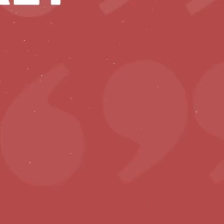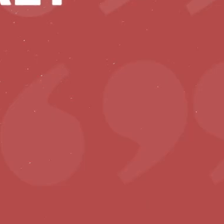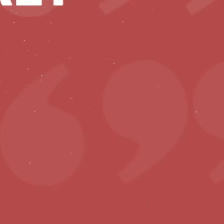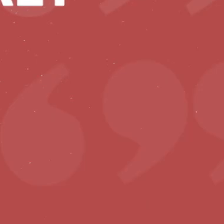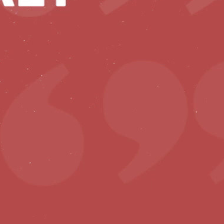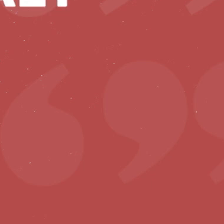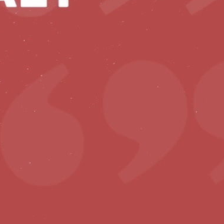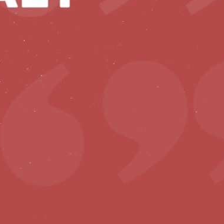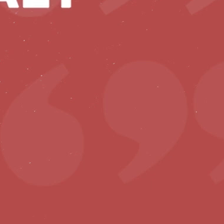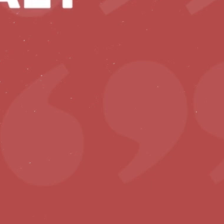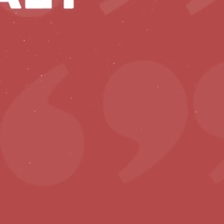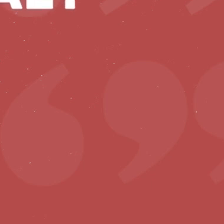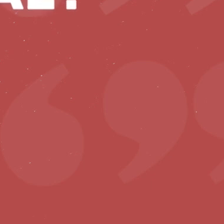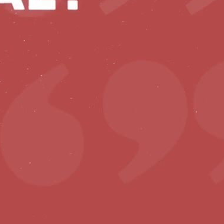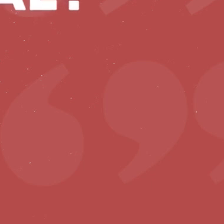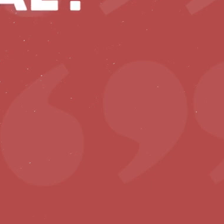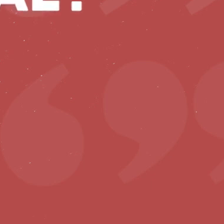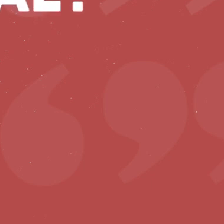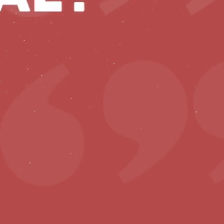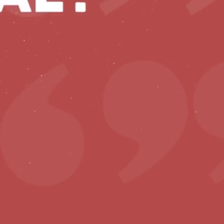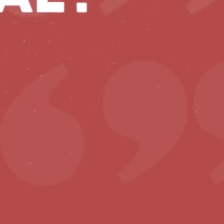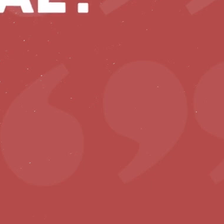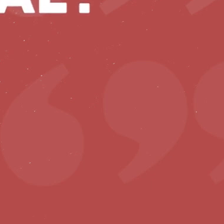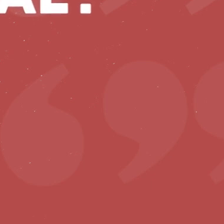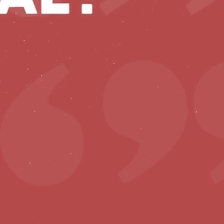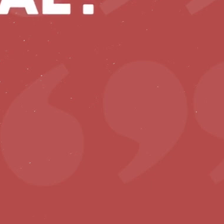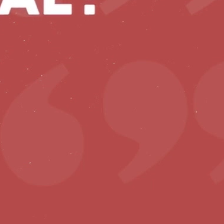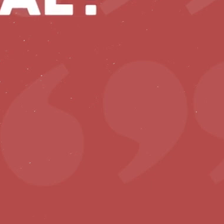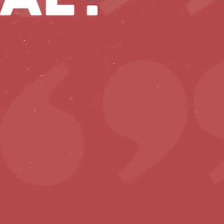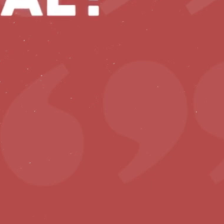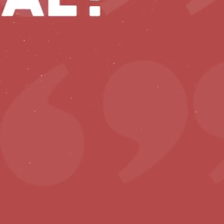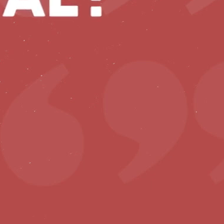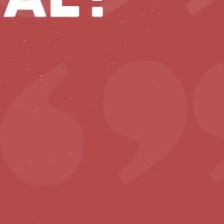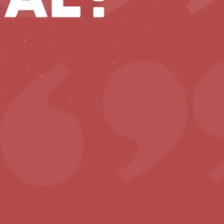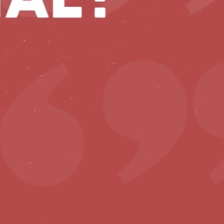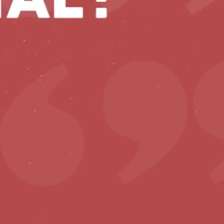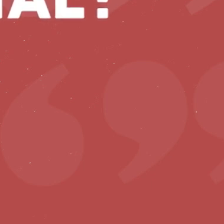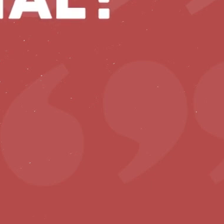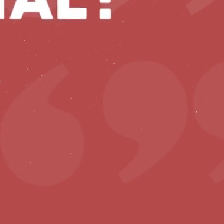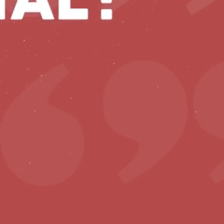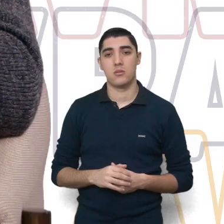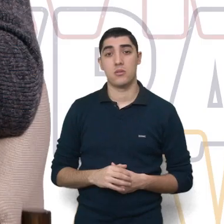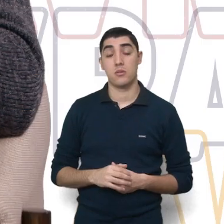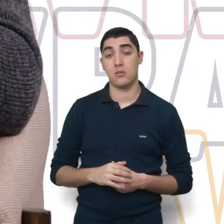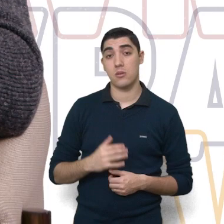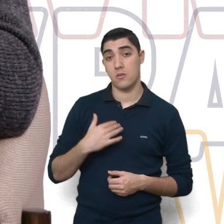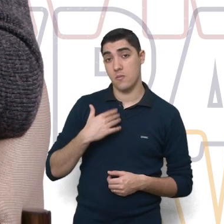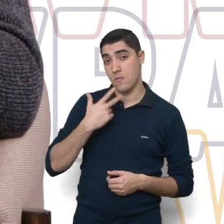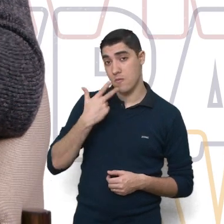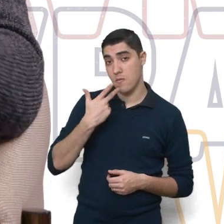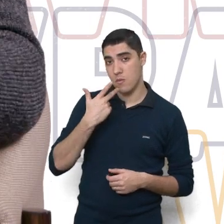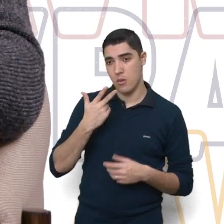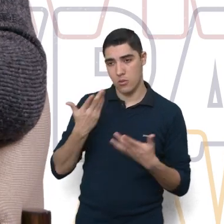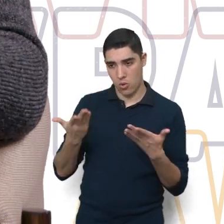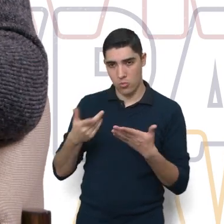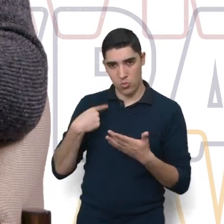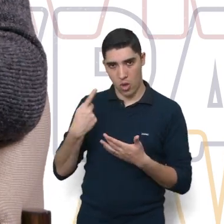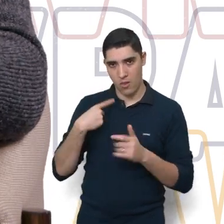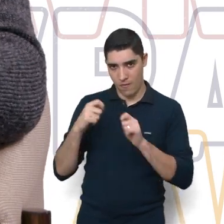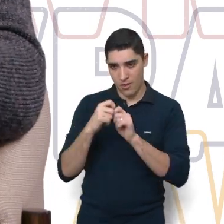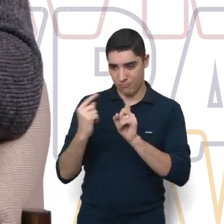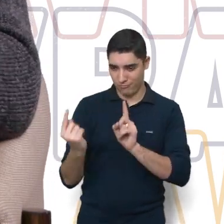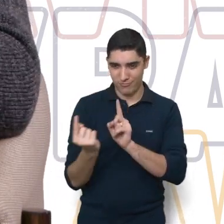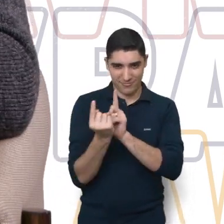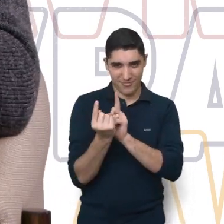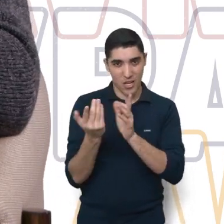utilizada para promover o desenvolvimento de uma cultura sustentável que nós estamos fazendo